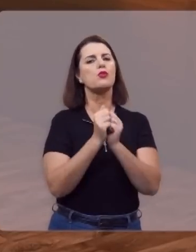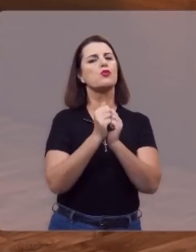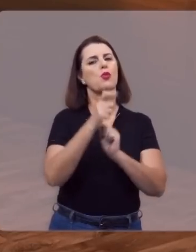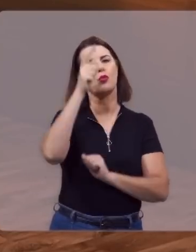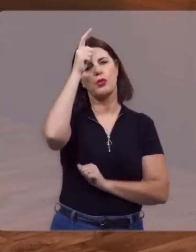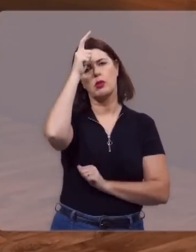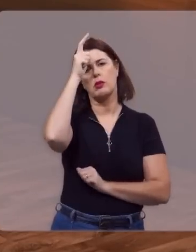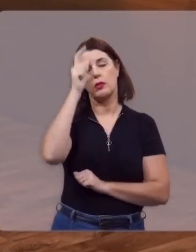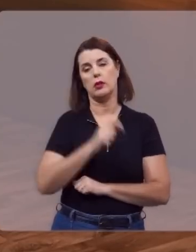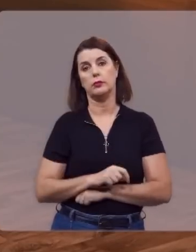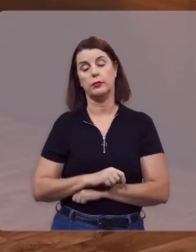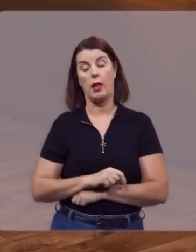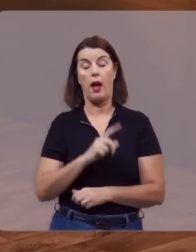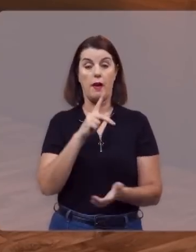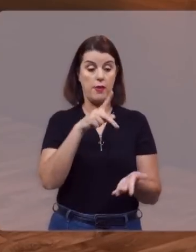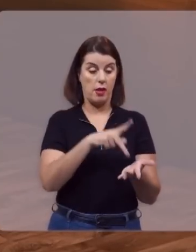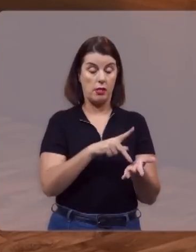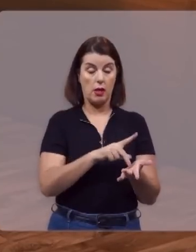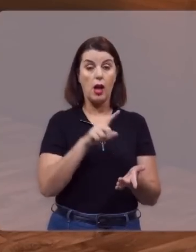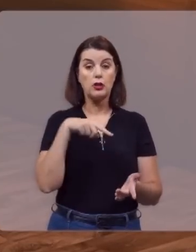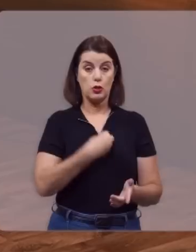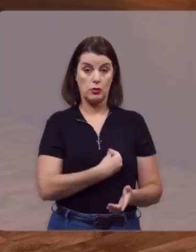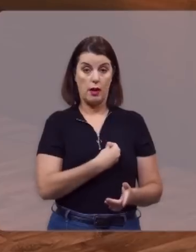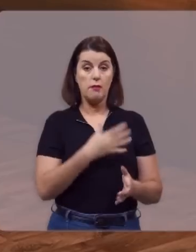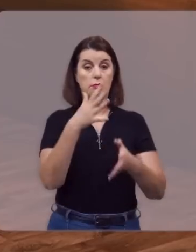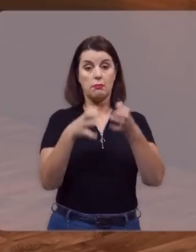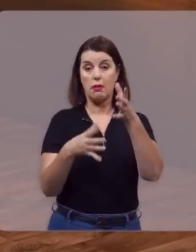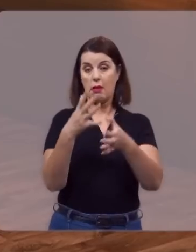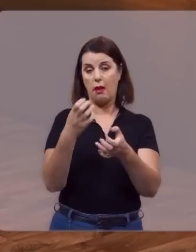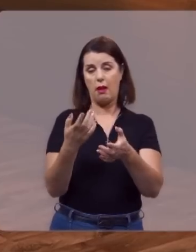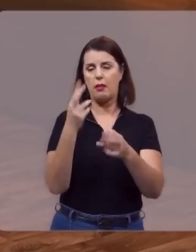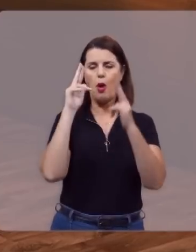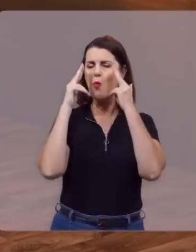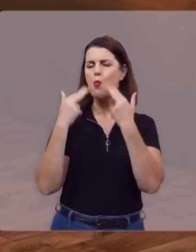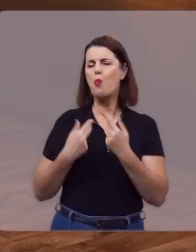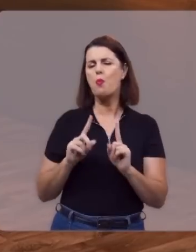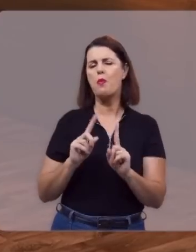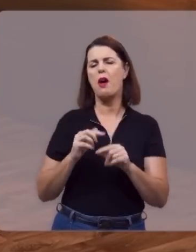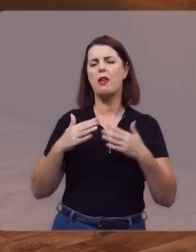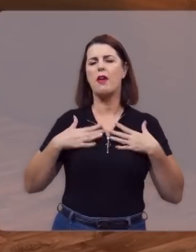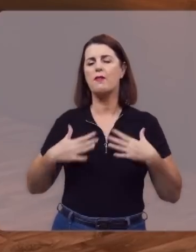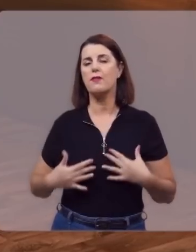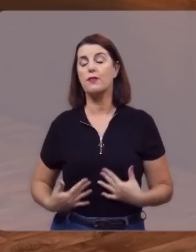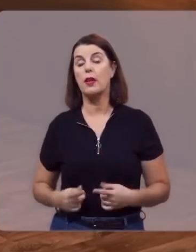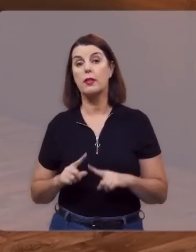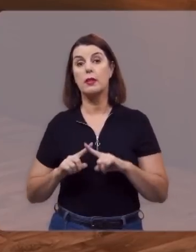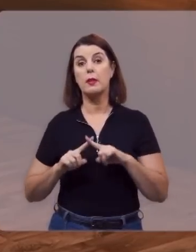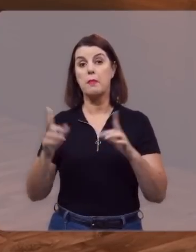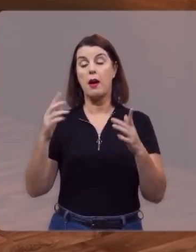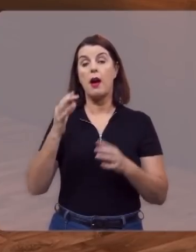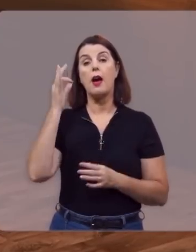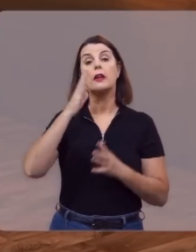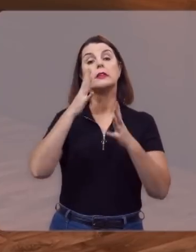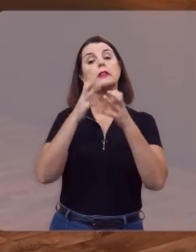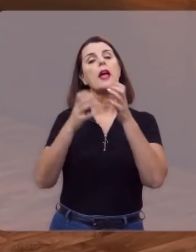Vivemos uma realidade de guerra, não humana, não física, mas uma